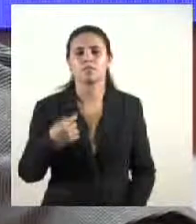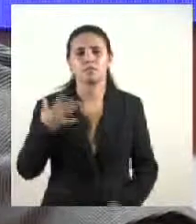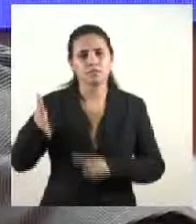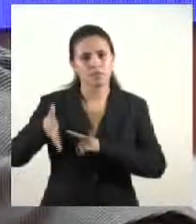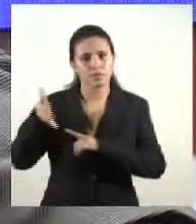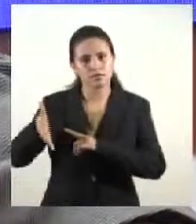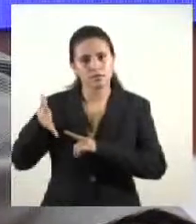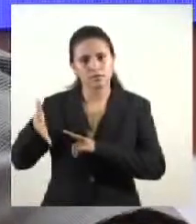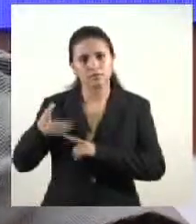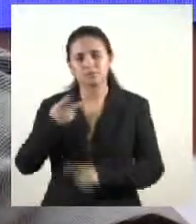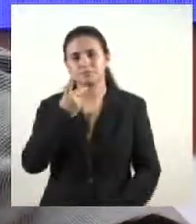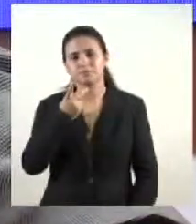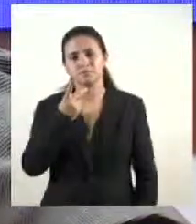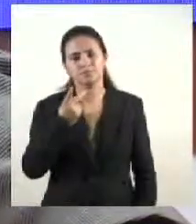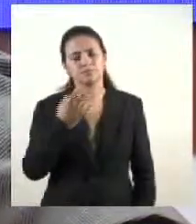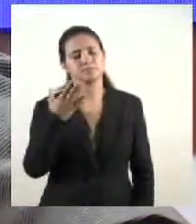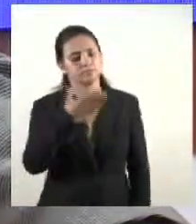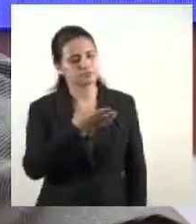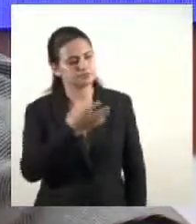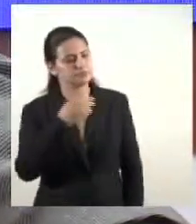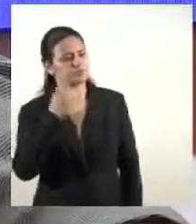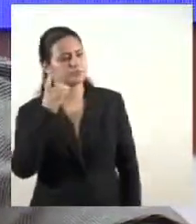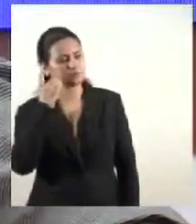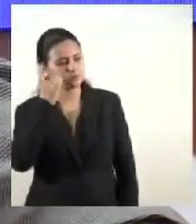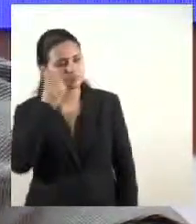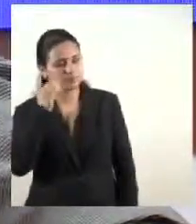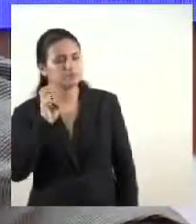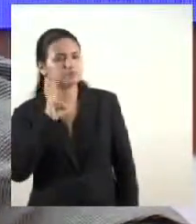deputado Wellington do Curso, deputado Fernando Furtado,